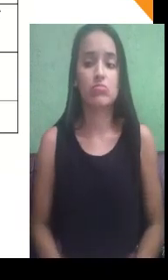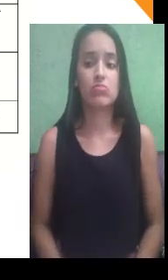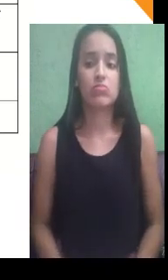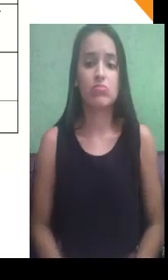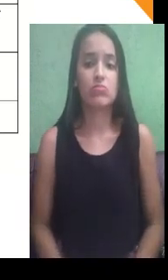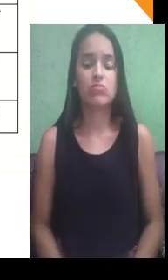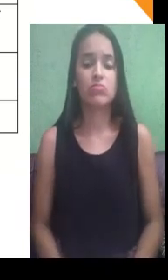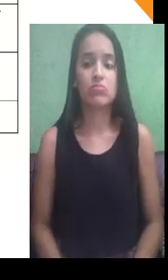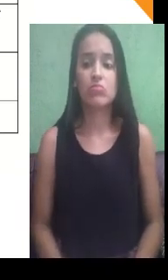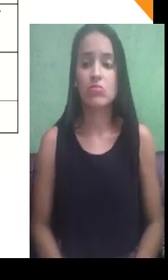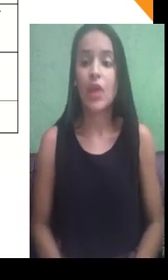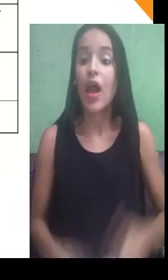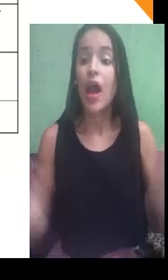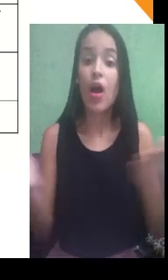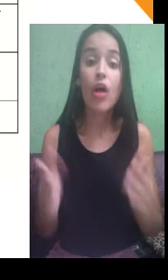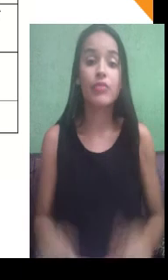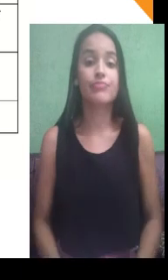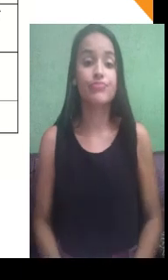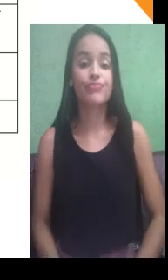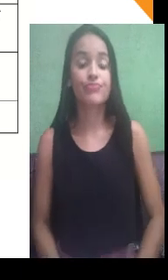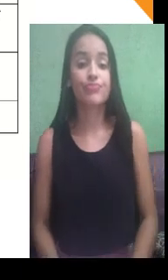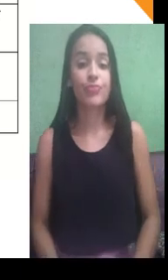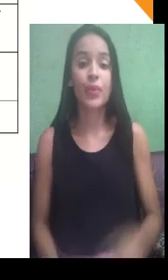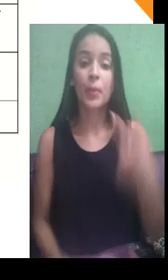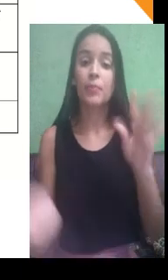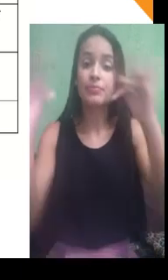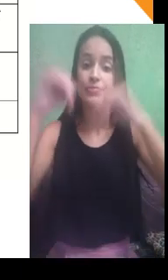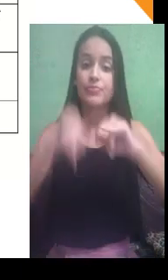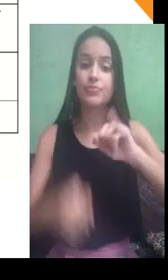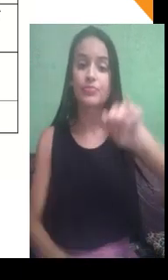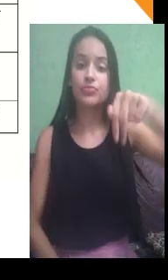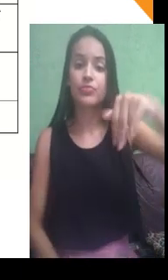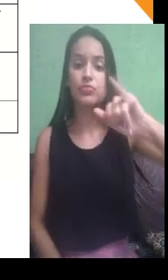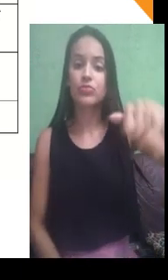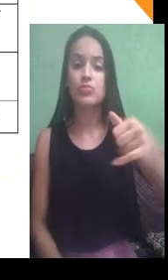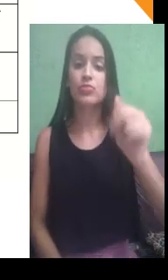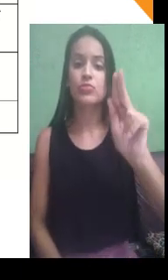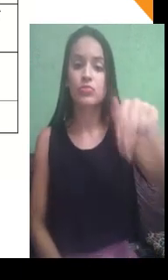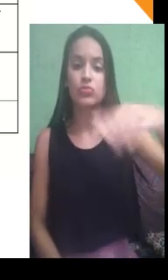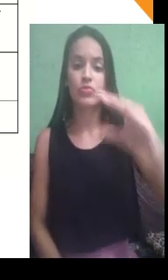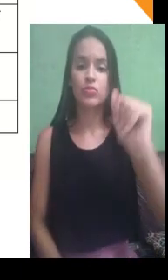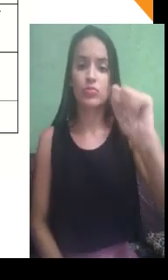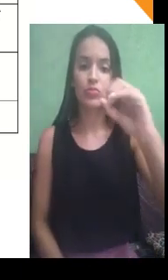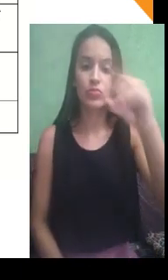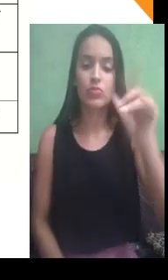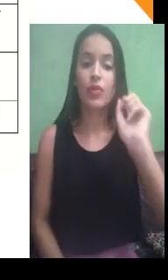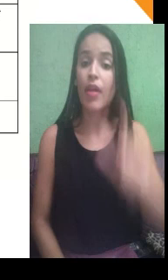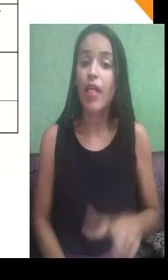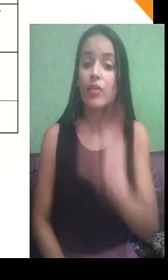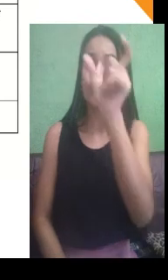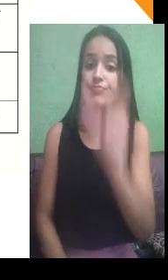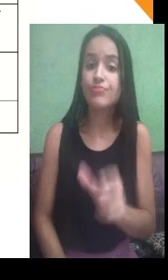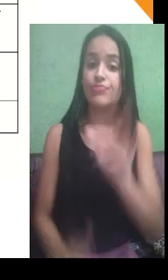o que a gente chama de dissertação argumentativa, porque defende um ponto de vista ou uma opinião, assume uma posição